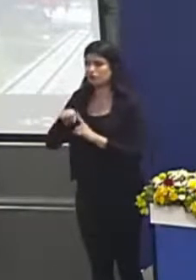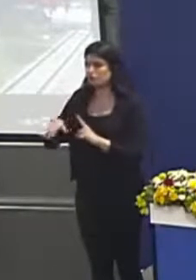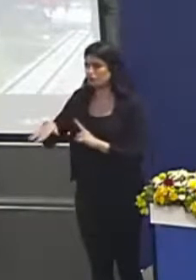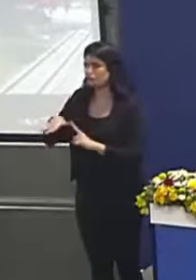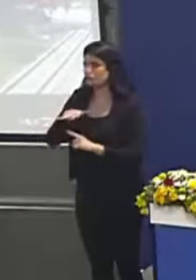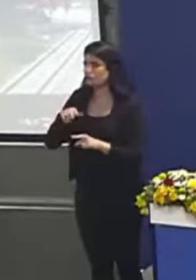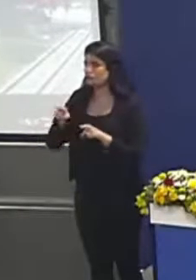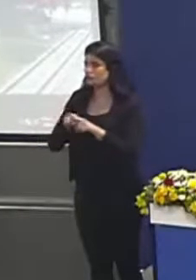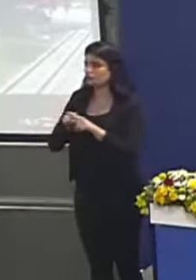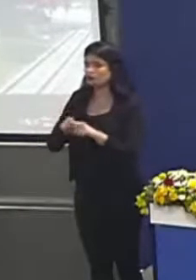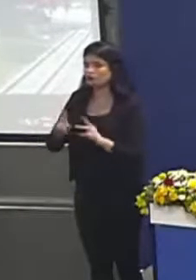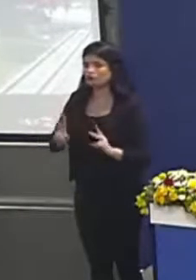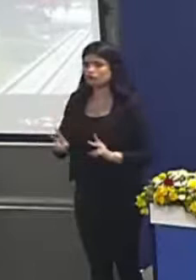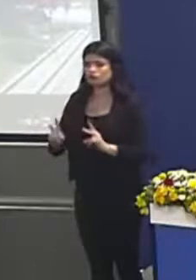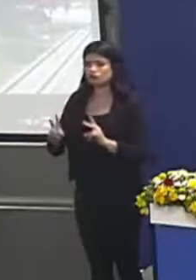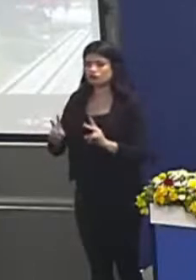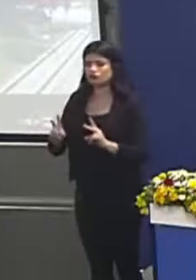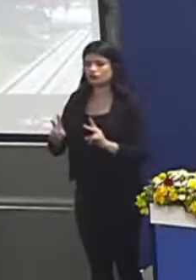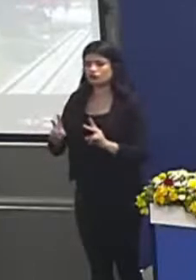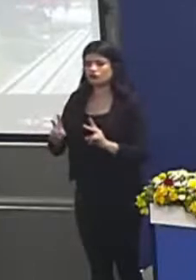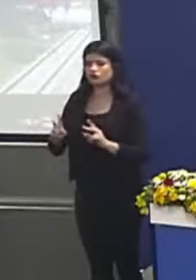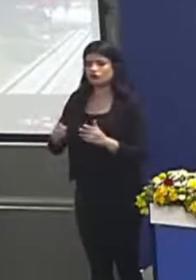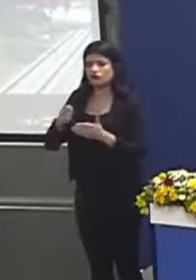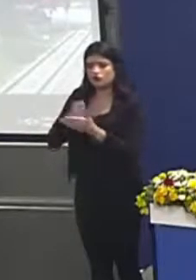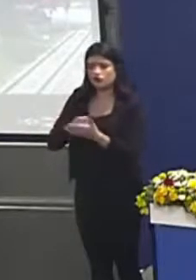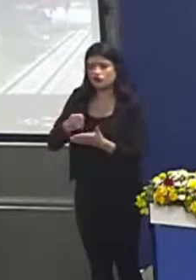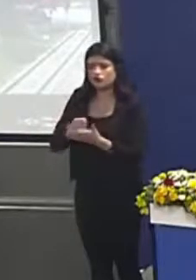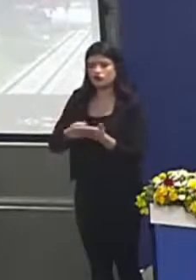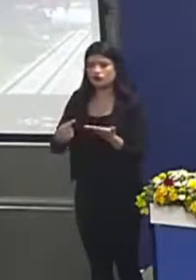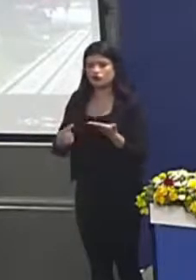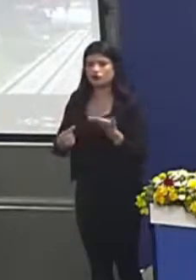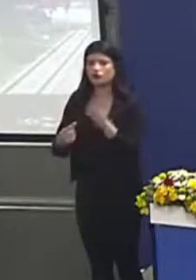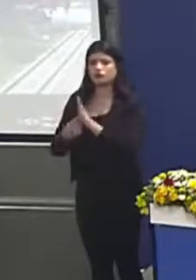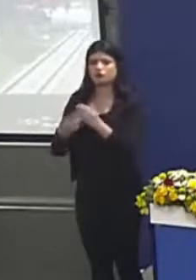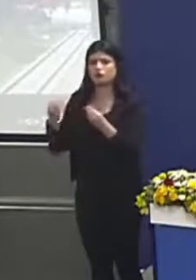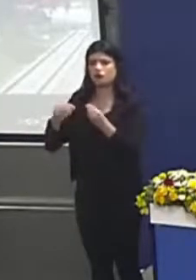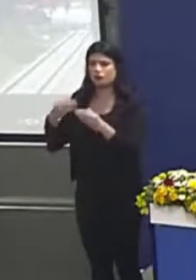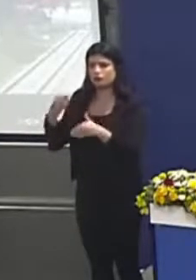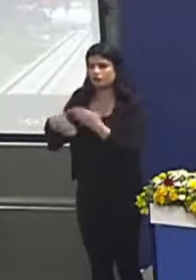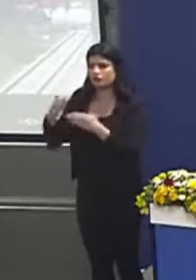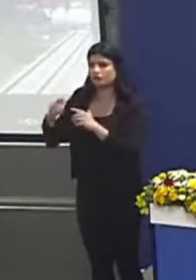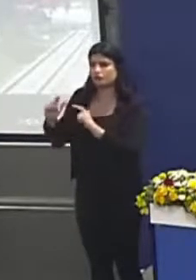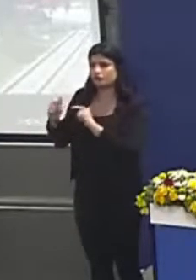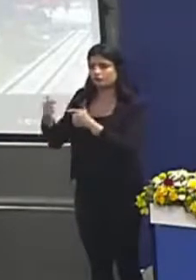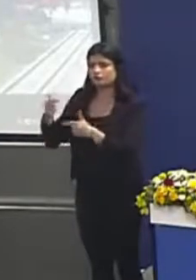a estabelecer posicionamentos que vão ditando como sua trajetória se escreve.